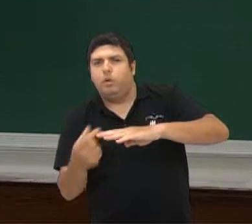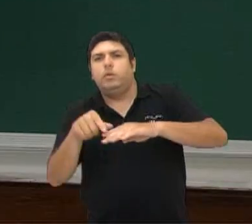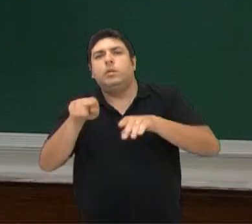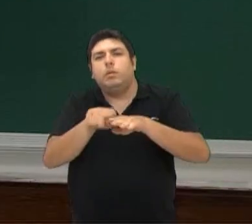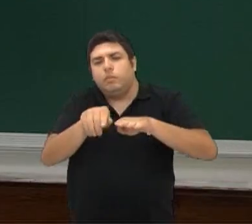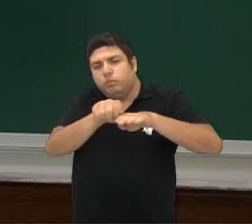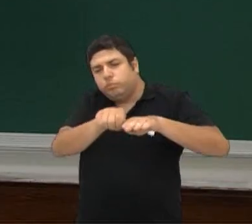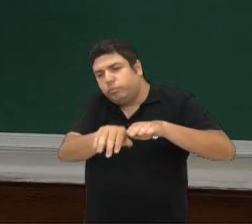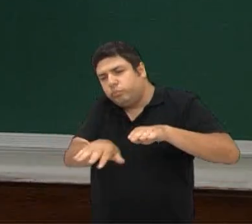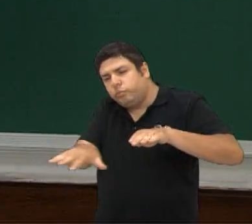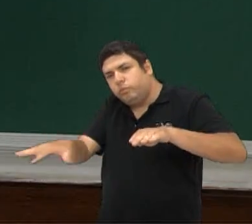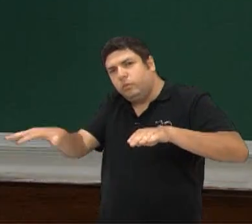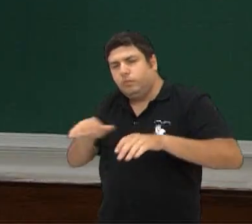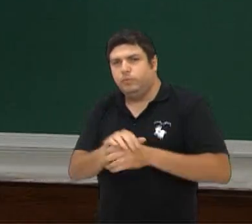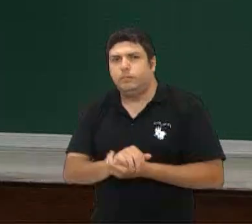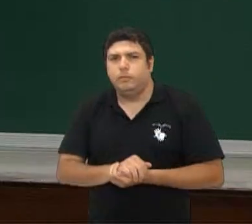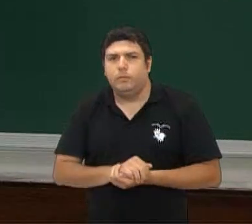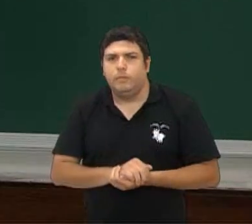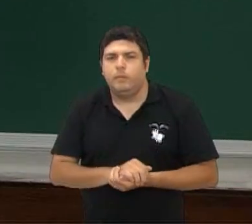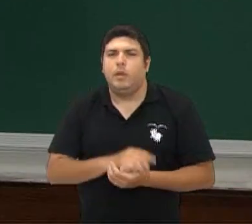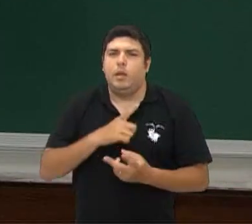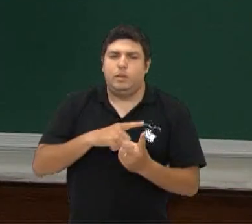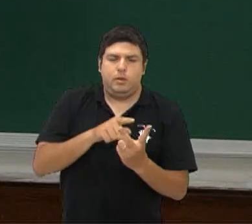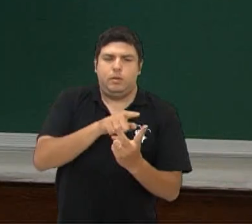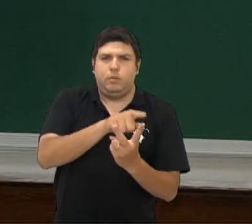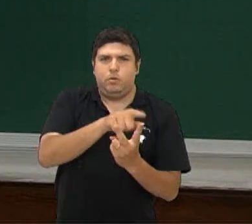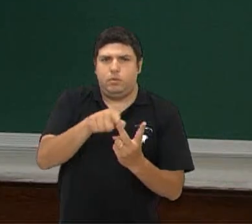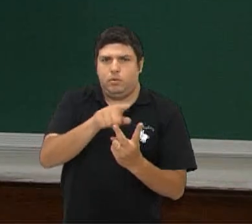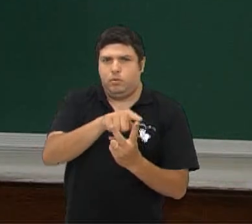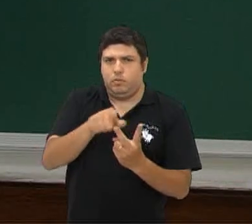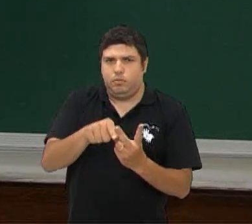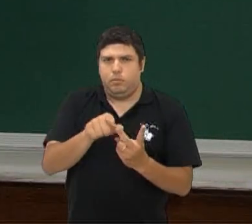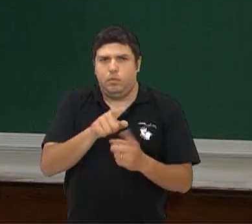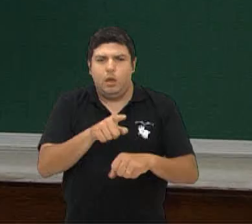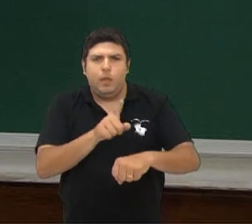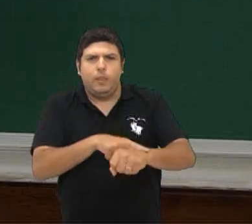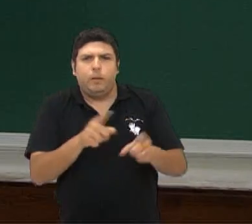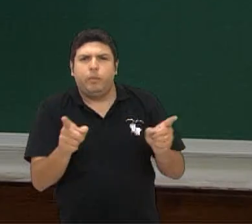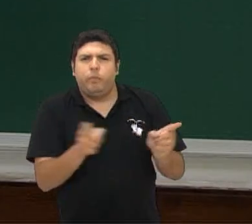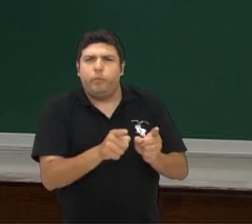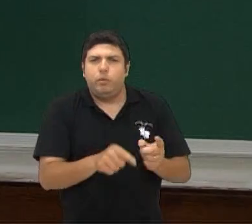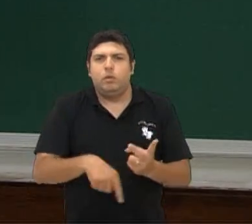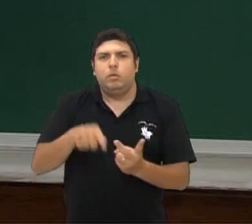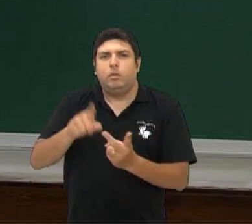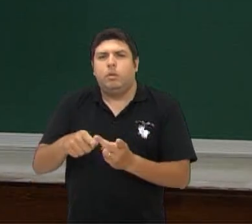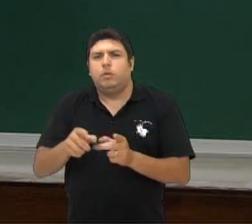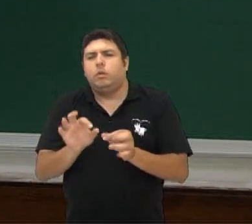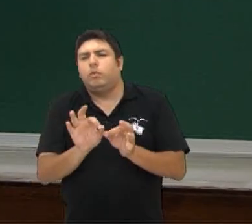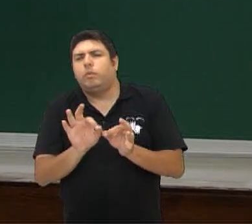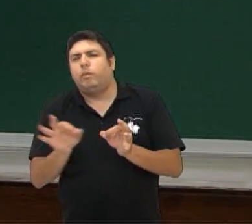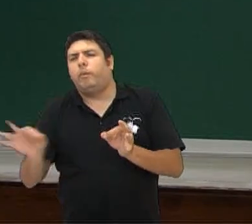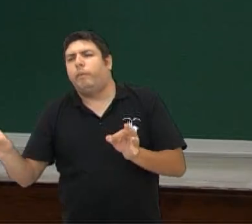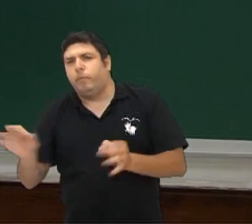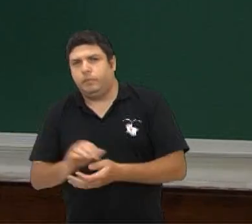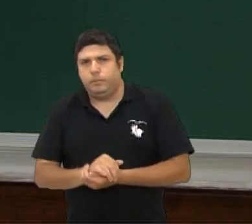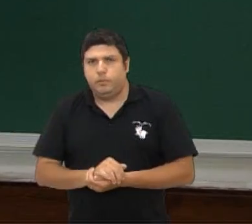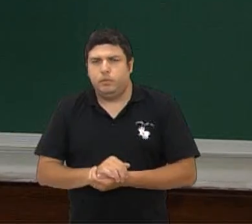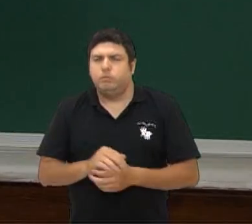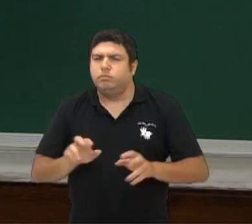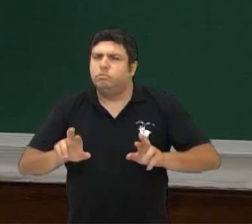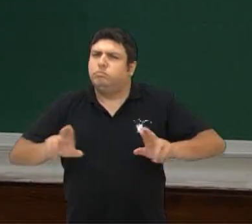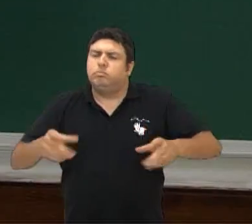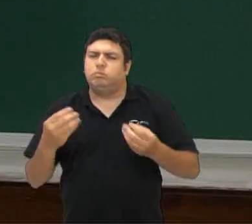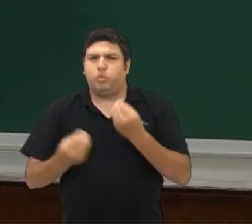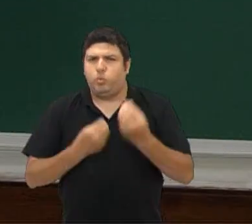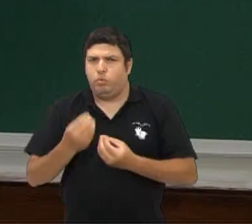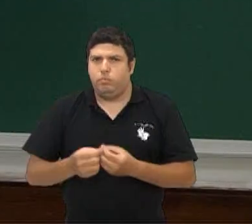hoje. Então, aqui a gente está mostrando que tem dois ciclos, o ciclo curto e o ciclo longo. Qual a diferença entre eles? O ciclo